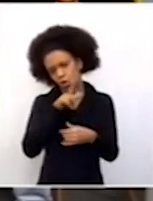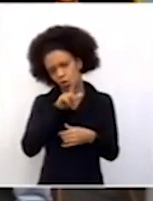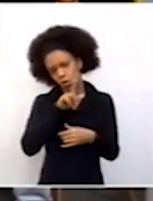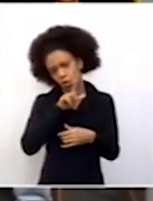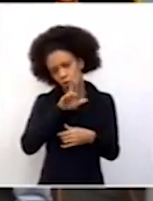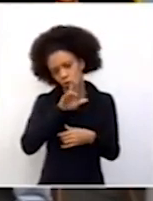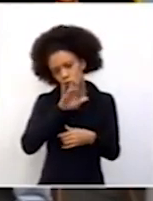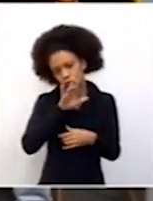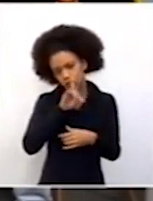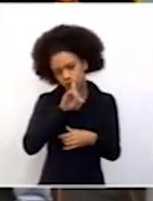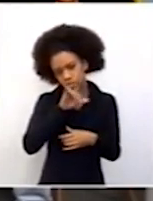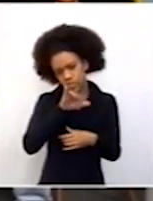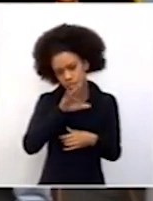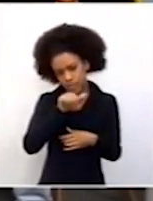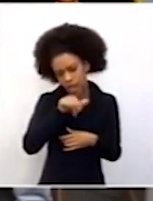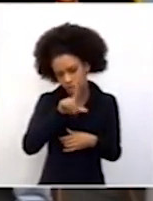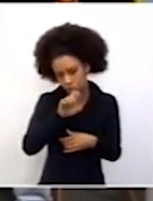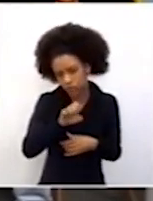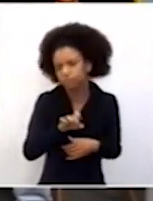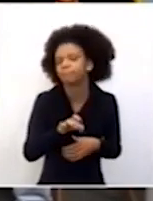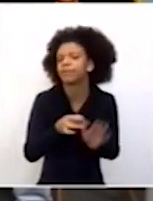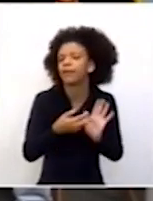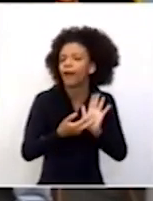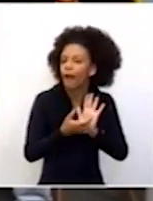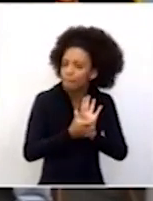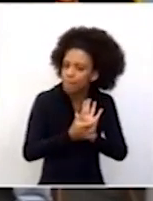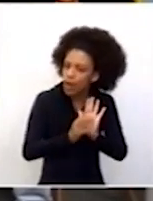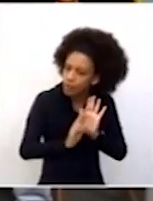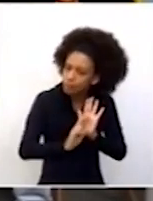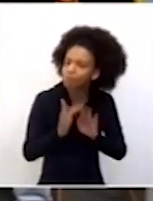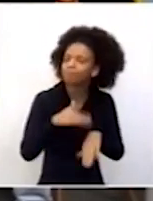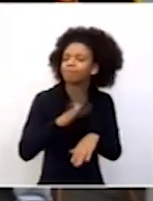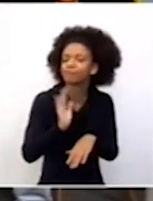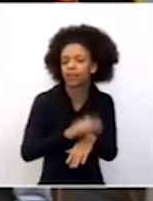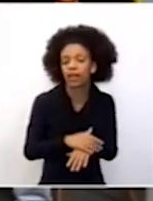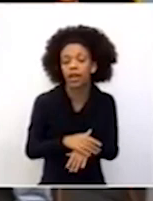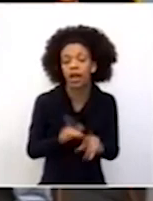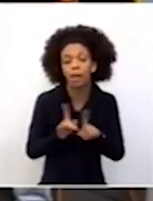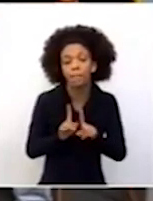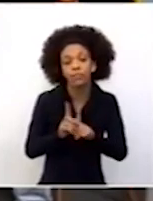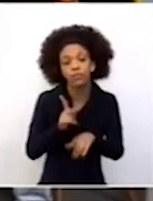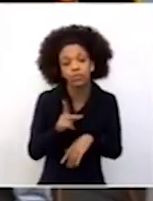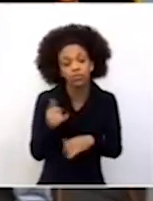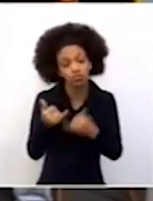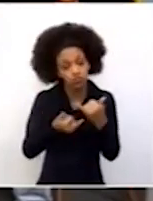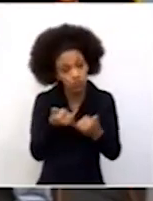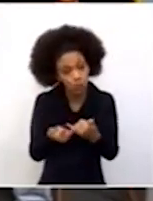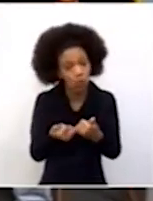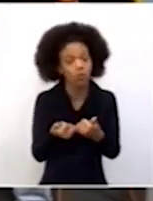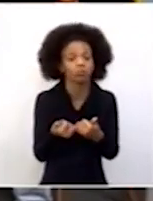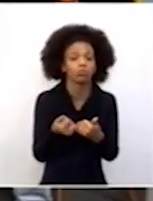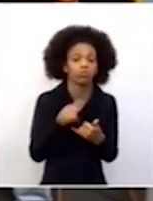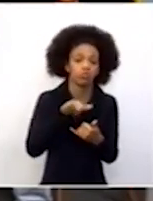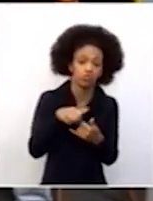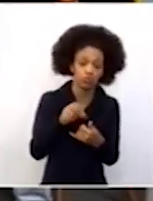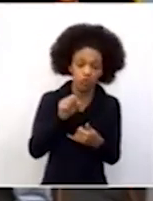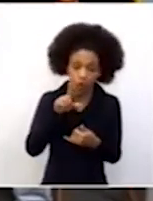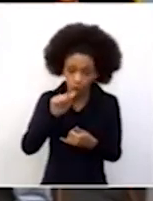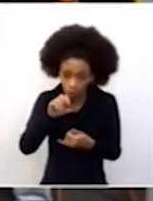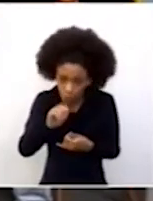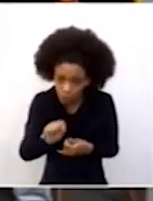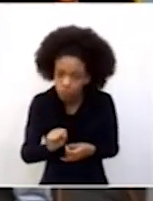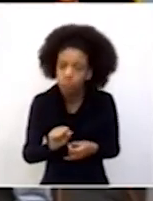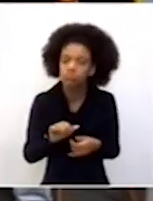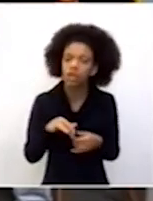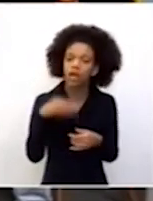acho que foram as palavras que mais apareceram. Perfeito. A professora Rosana falou de jogos, brincadeiras, troca de